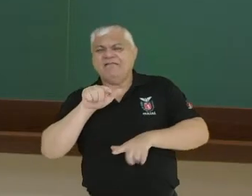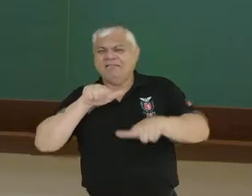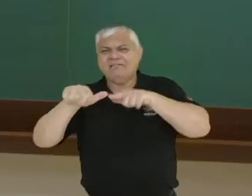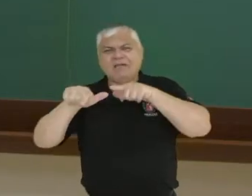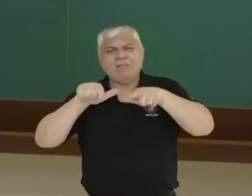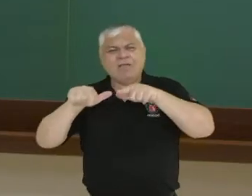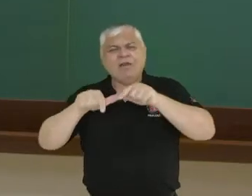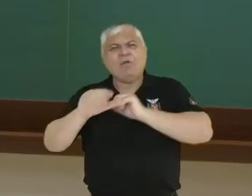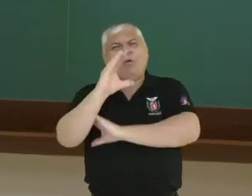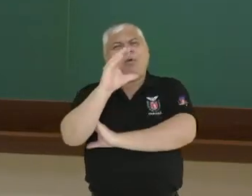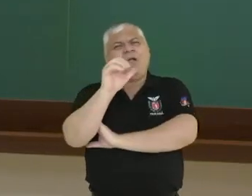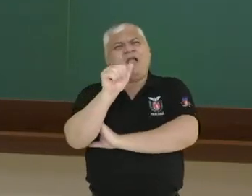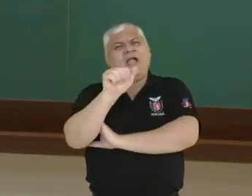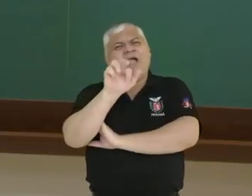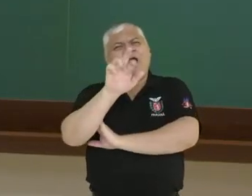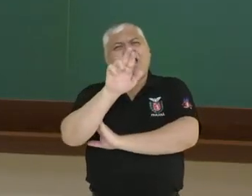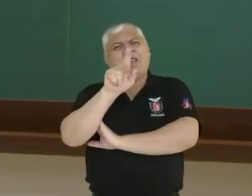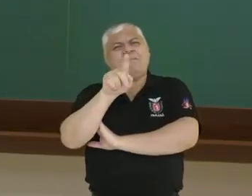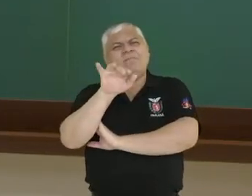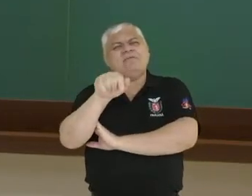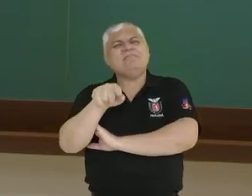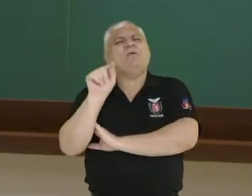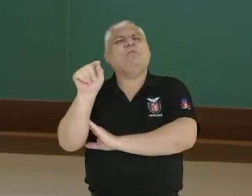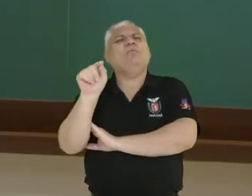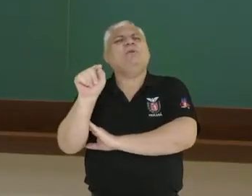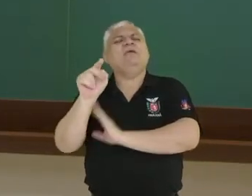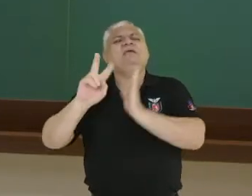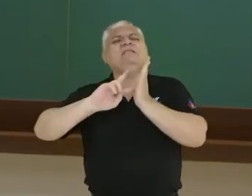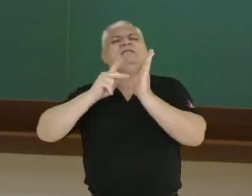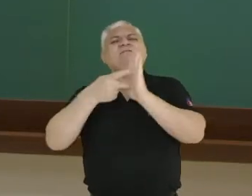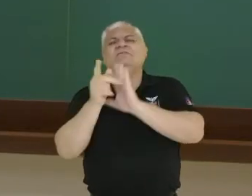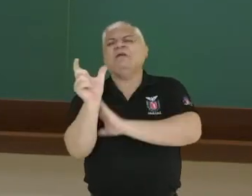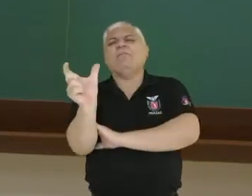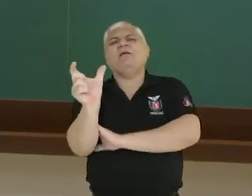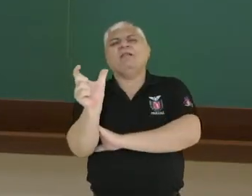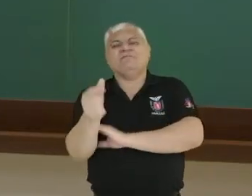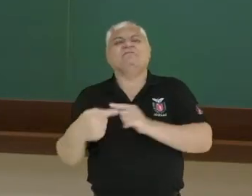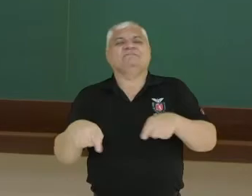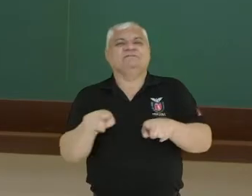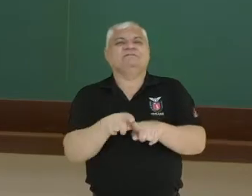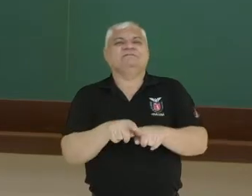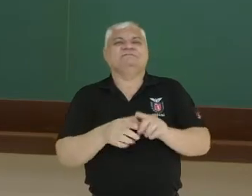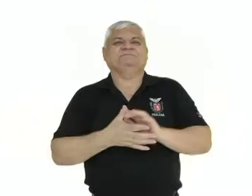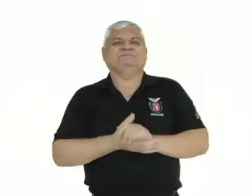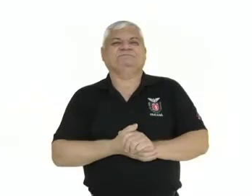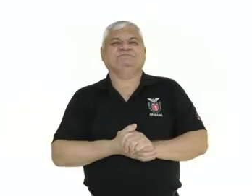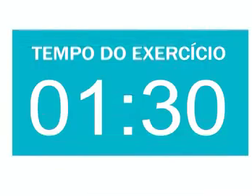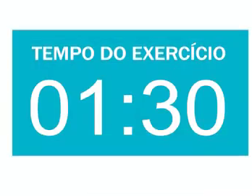expressões no texto contribuem para a compreensão do seu significado? Já voltamos.